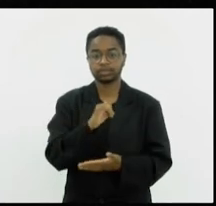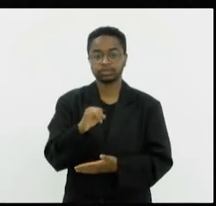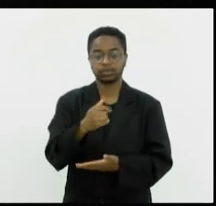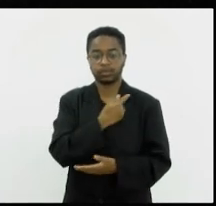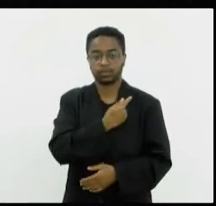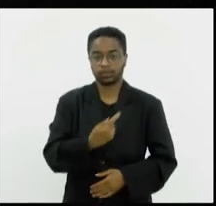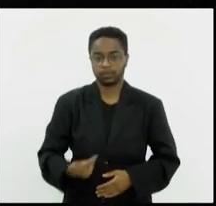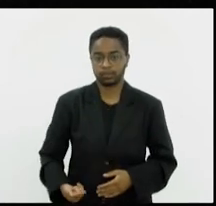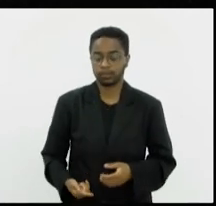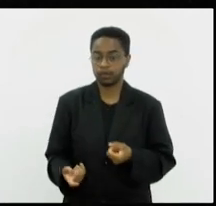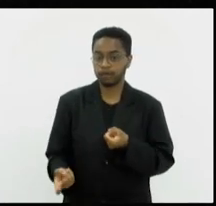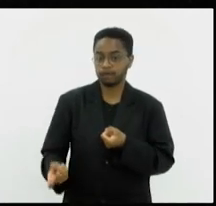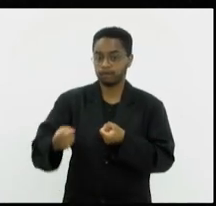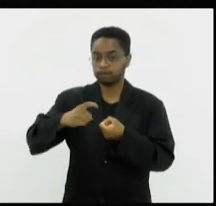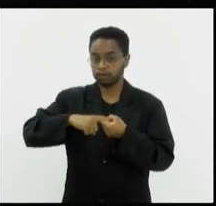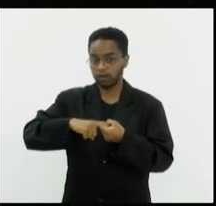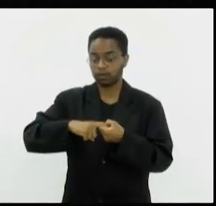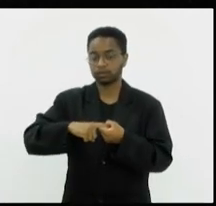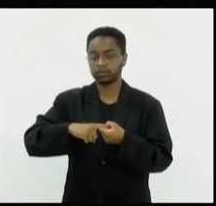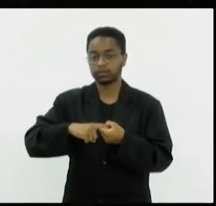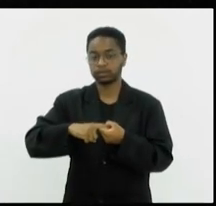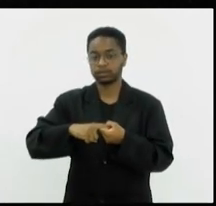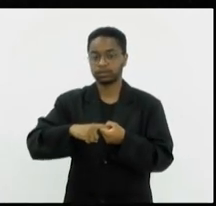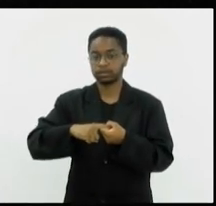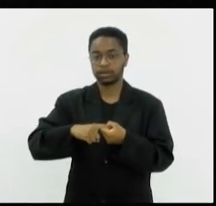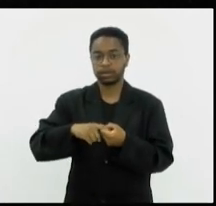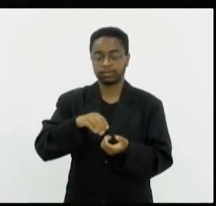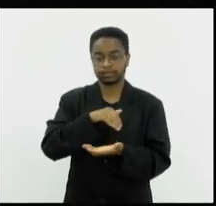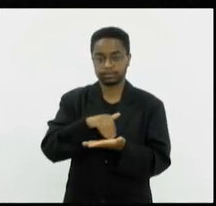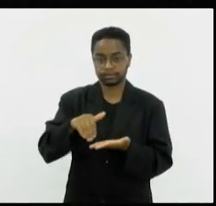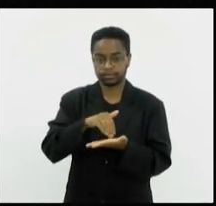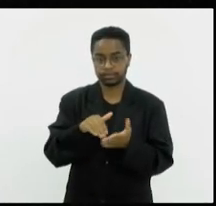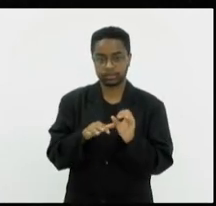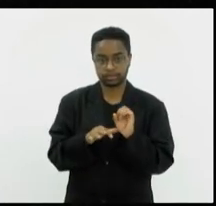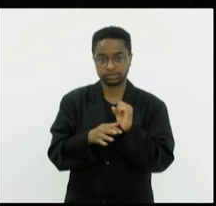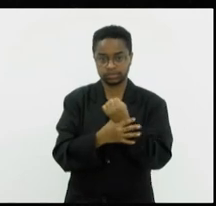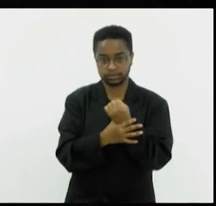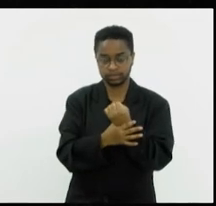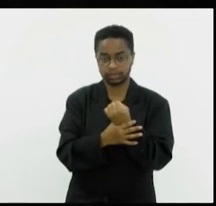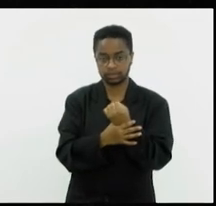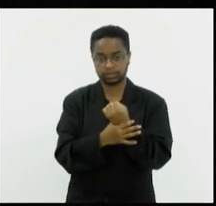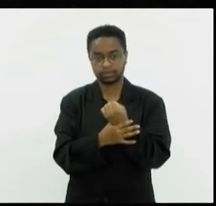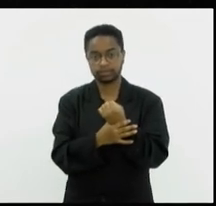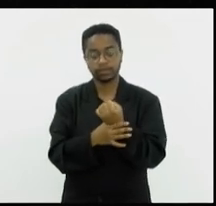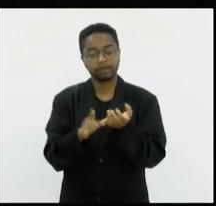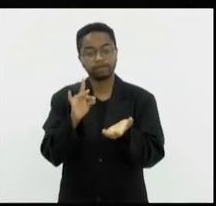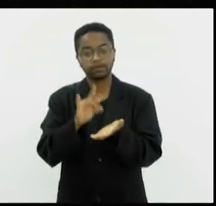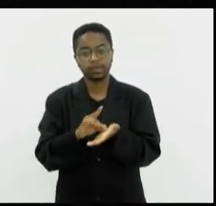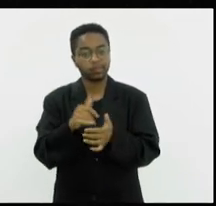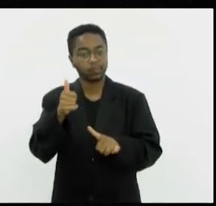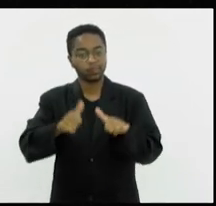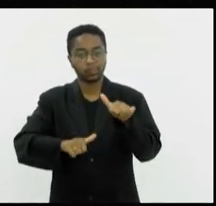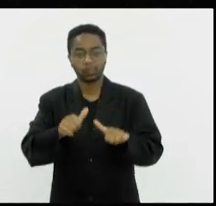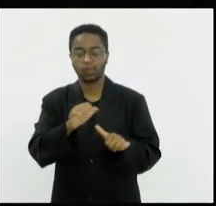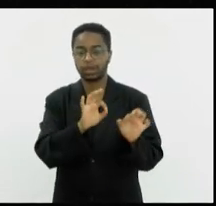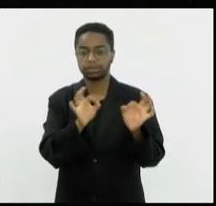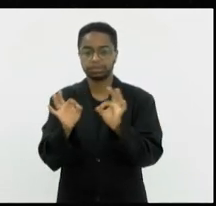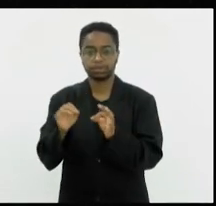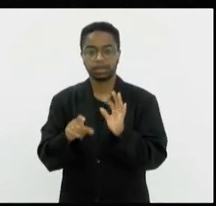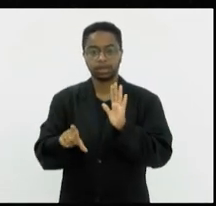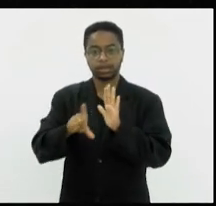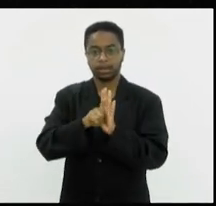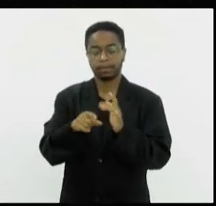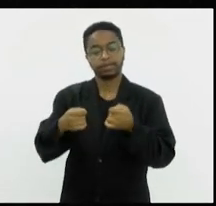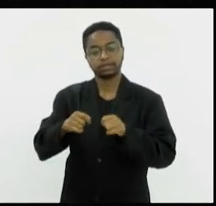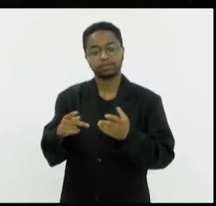Estado retoma a figura da secretaria de segurança ele não fez as análises legislativas que deveria